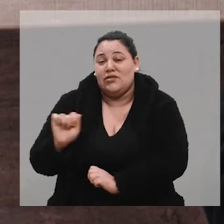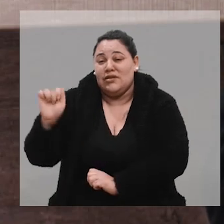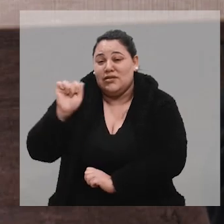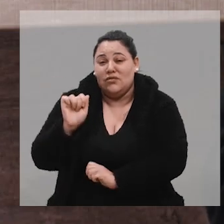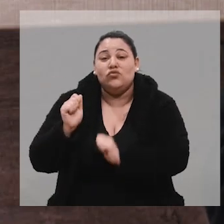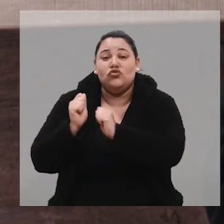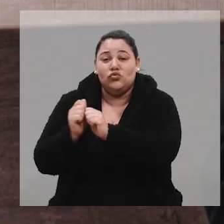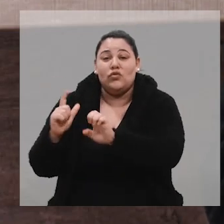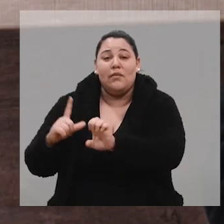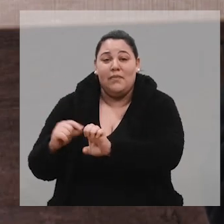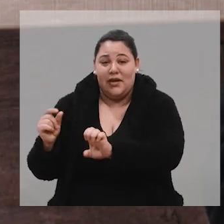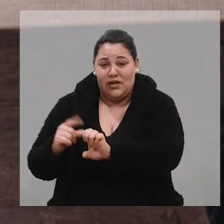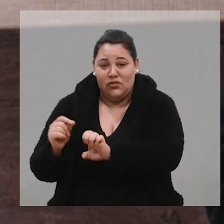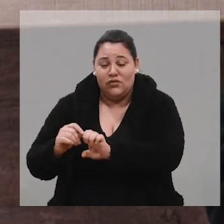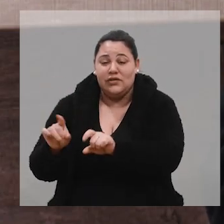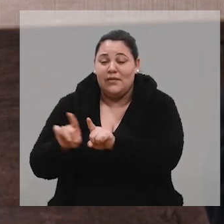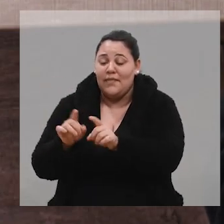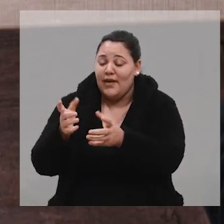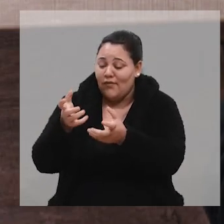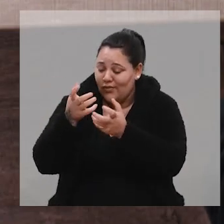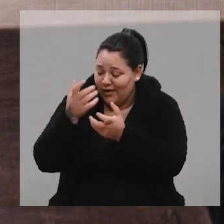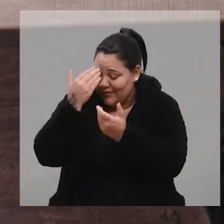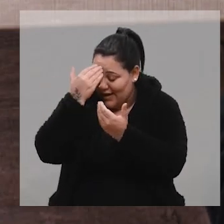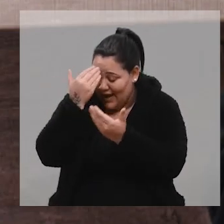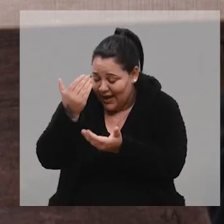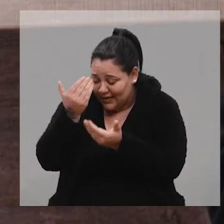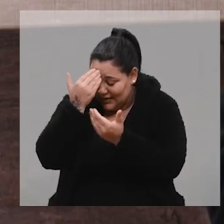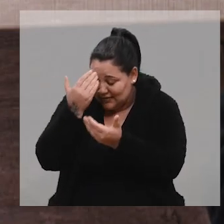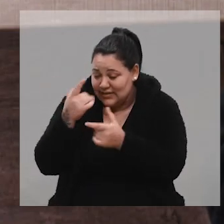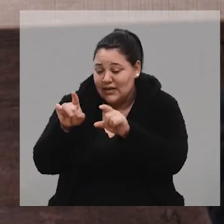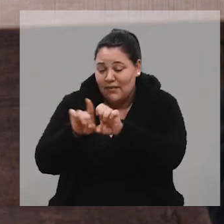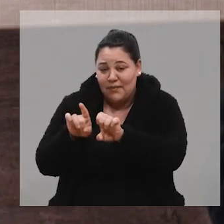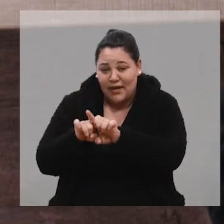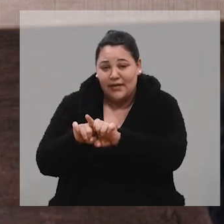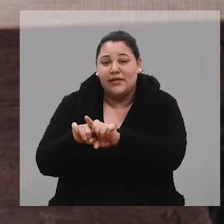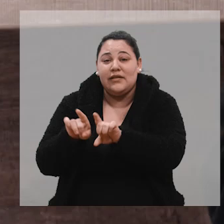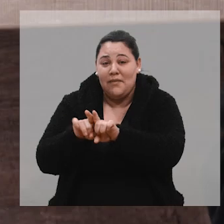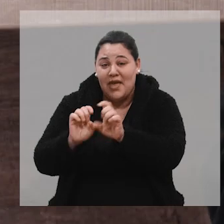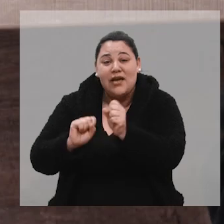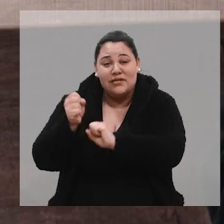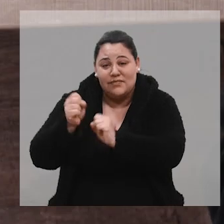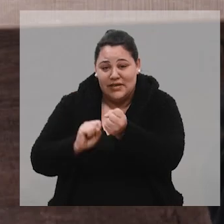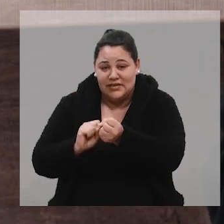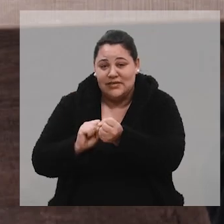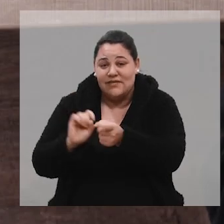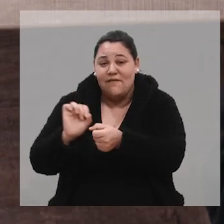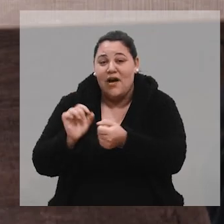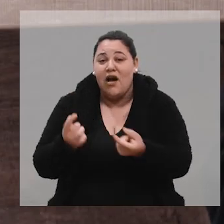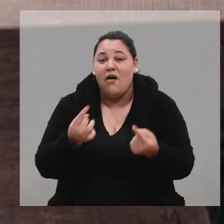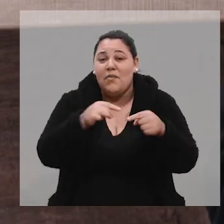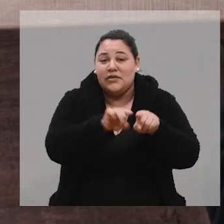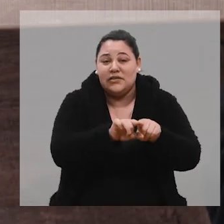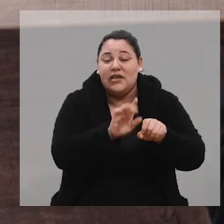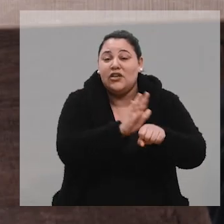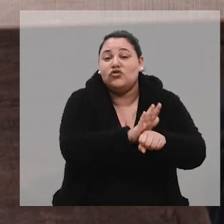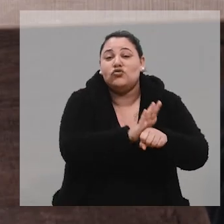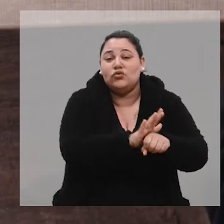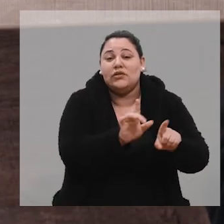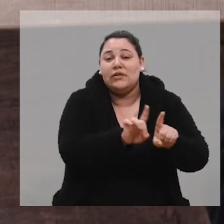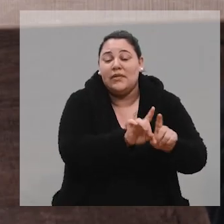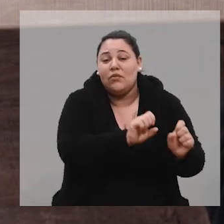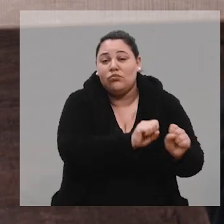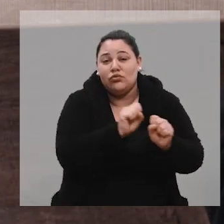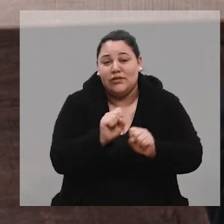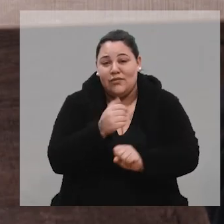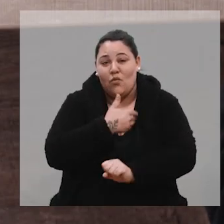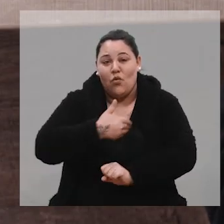muitos empresários, aqui eu quero também agradecer, estender meus agradecimentos nesta parceria, que estão auxiliando